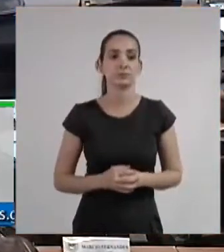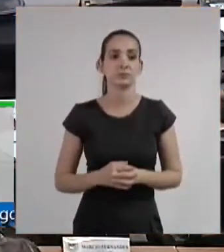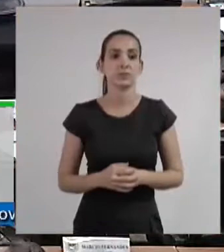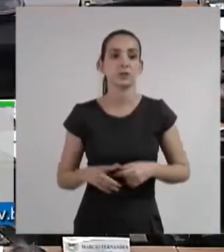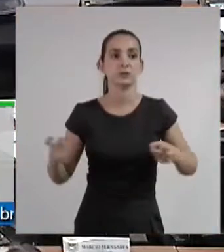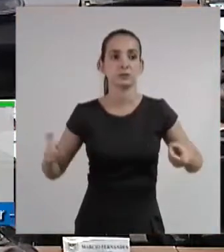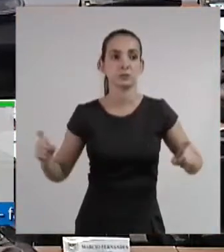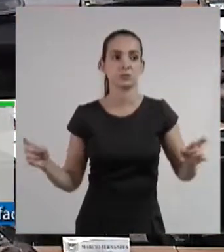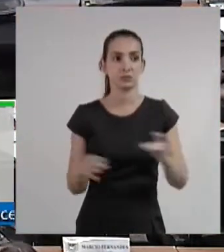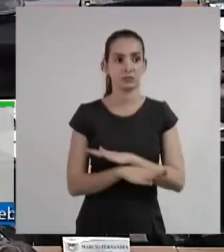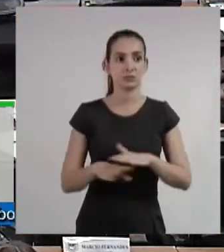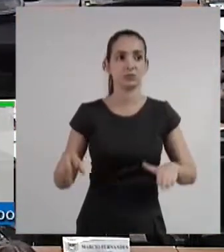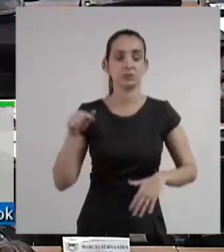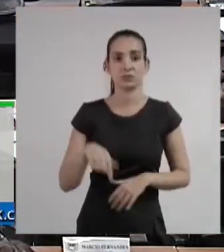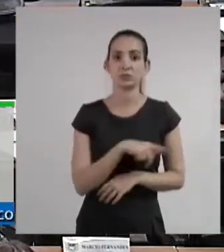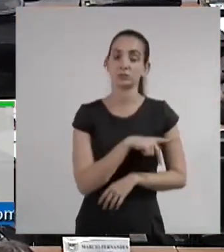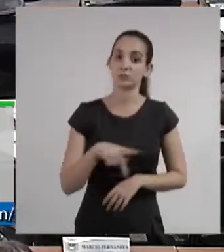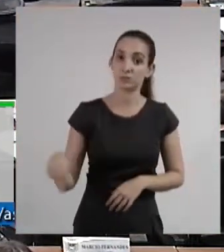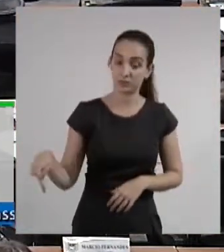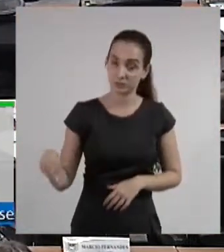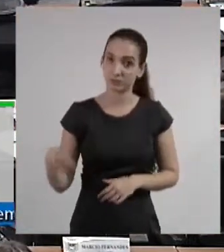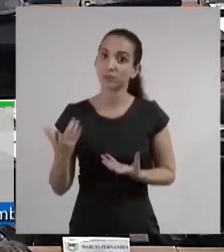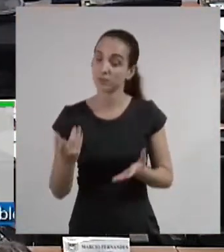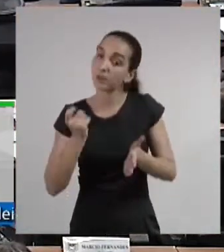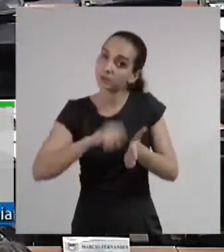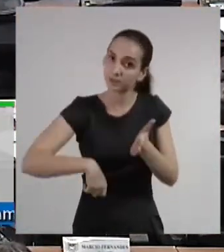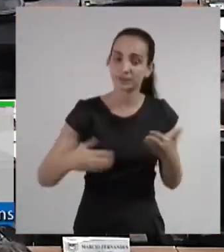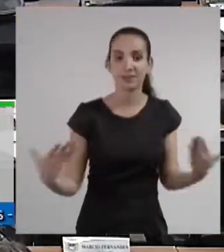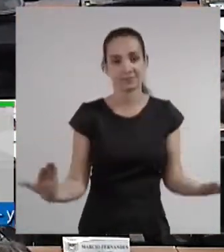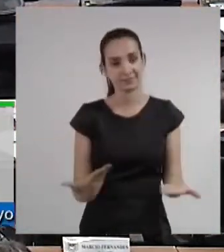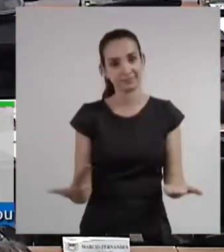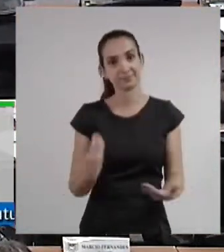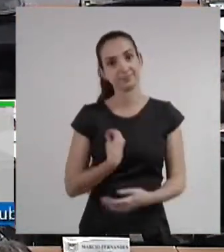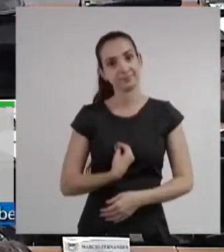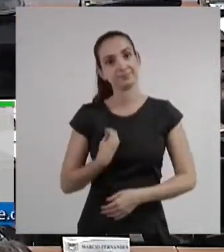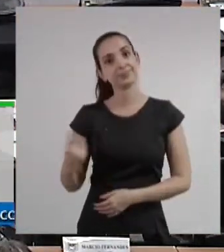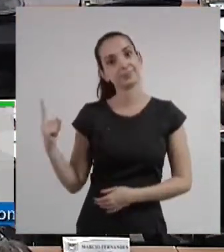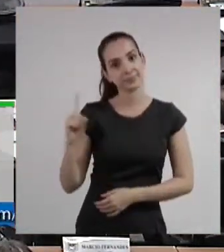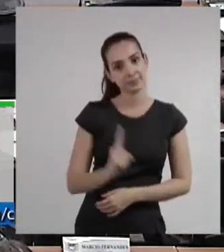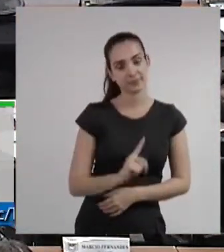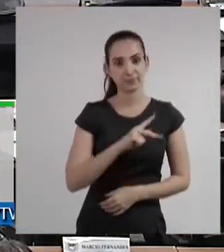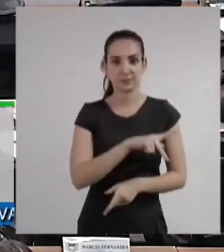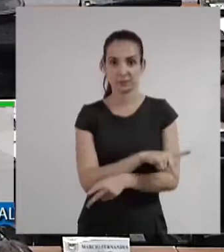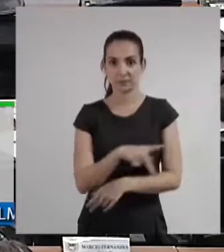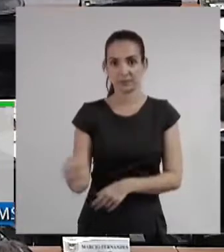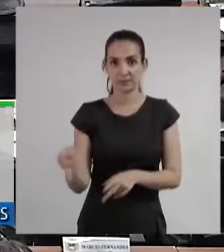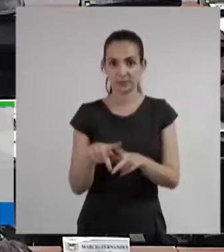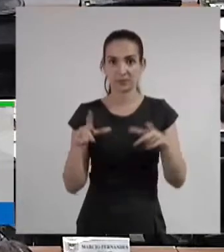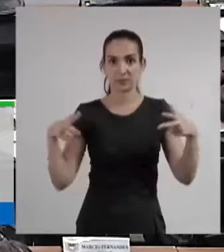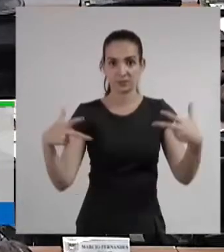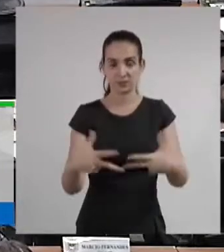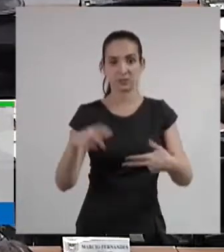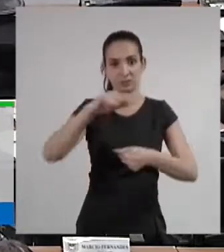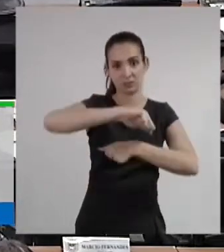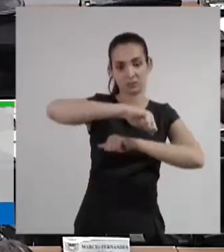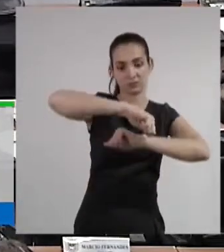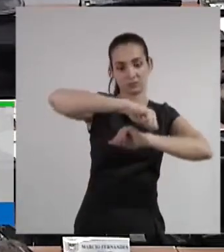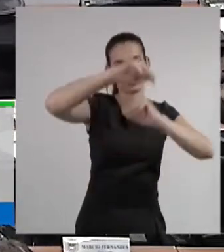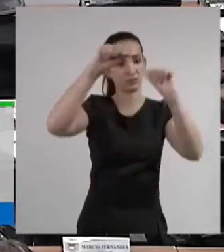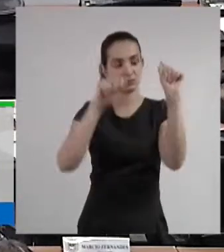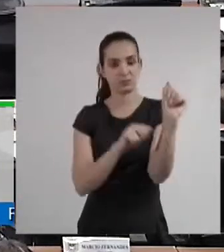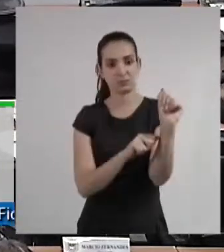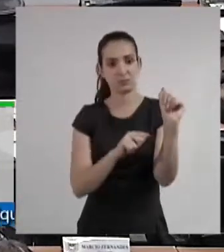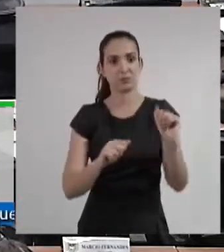Encerrado o grande expediente. A presidência quer registrar a presença do presidente da Câmara de Alcinópolis,